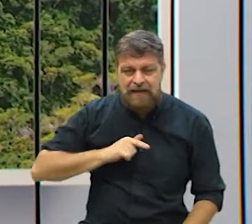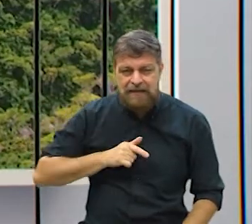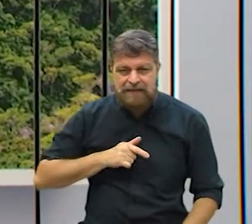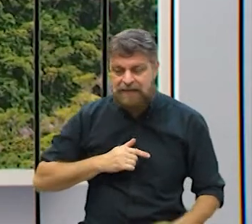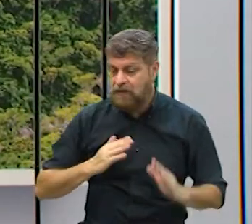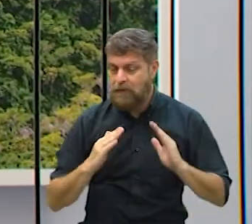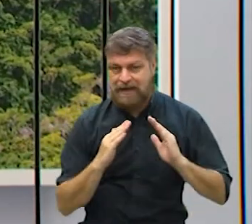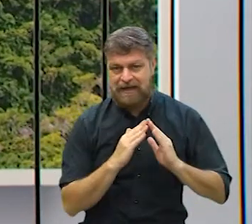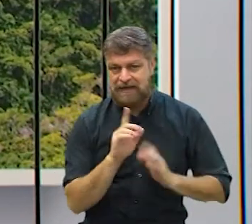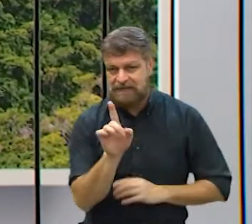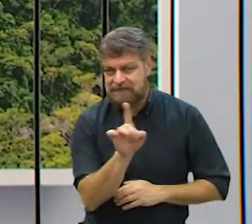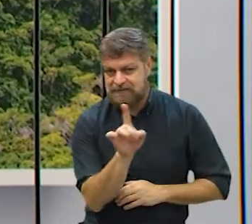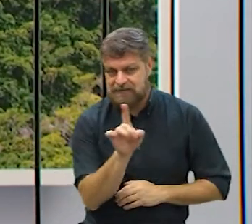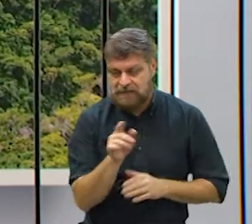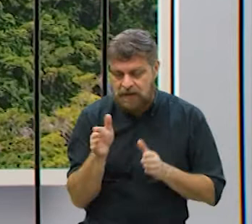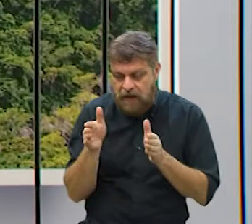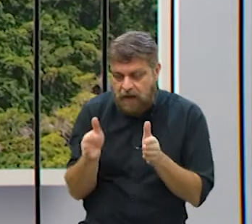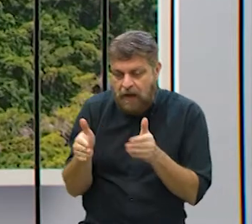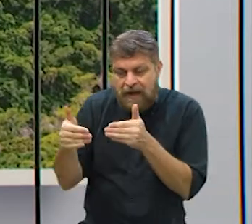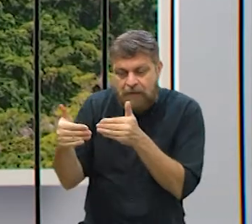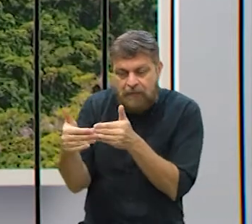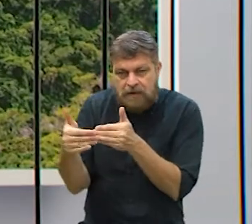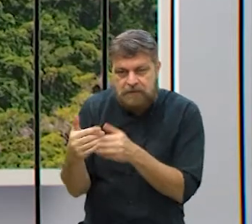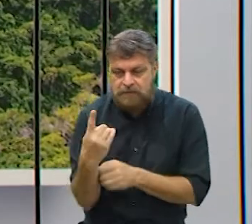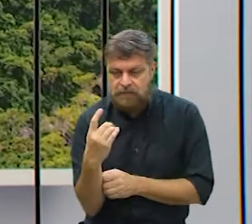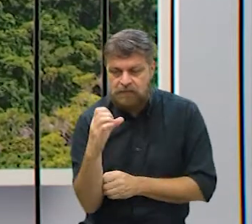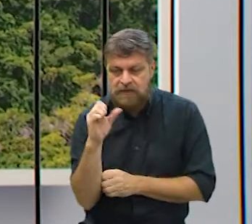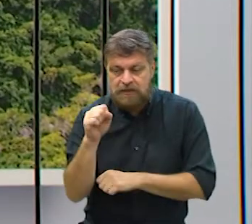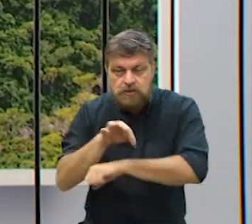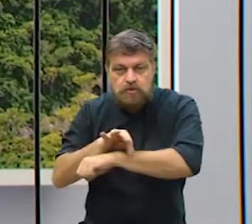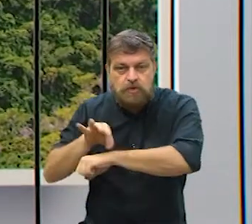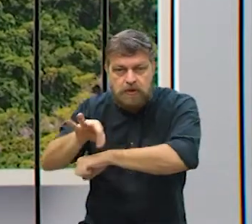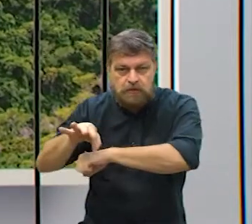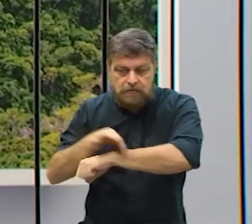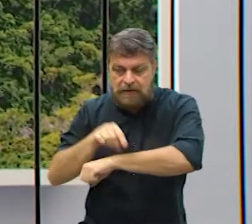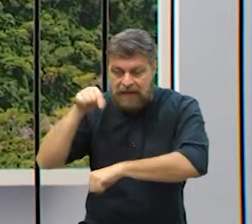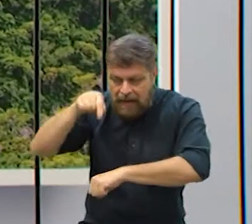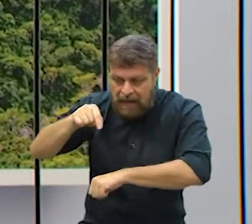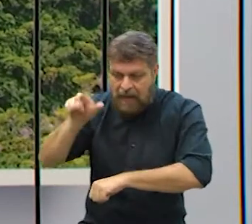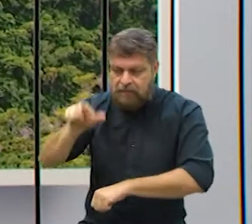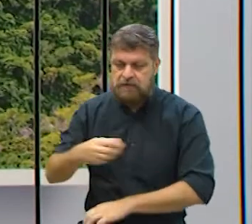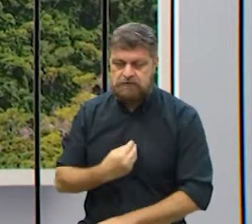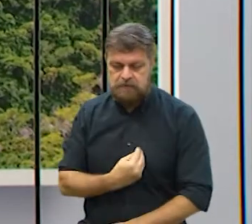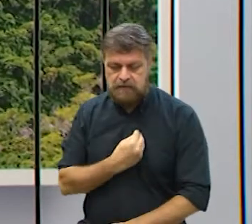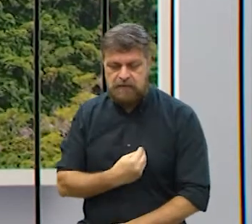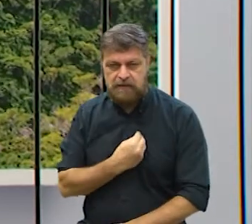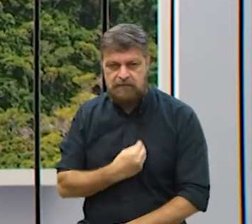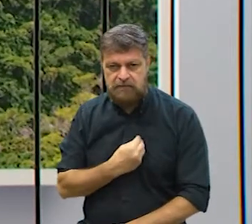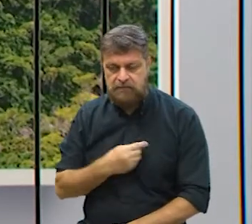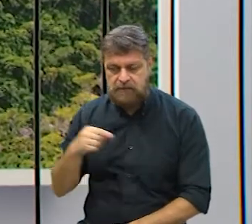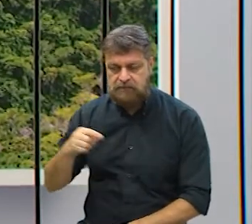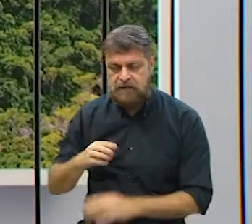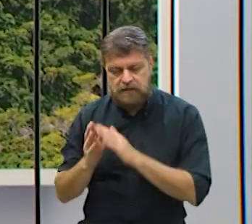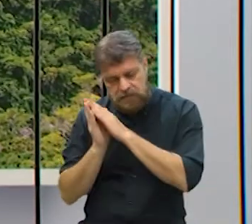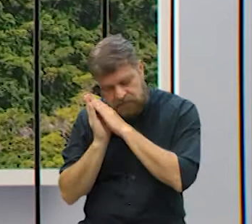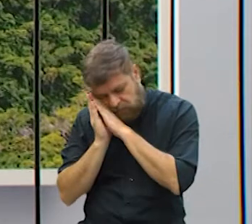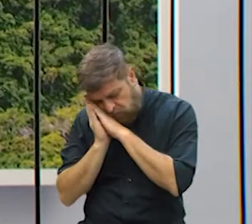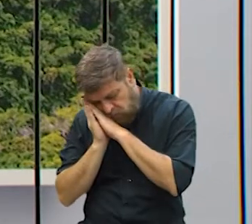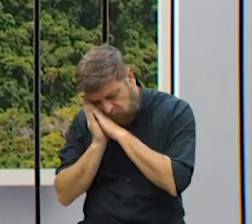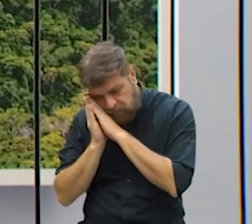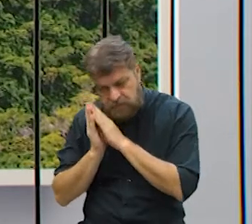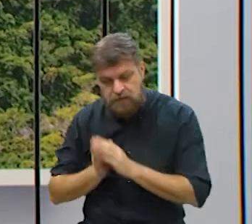lá boxes, lá não é nem casa, são boxes de 18 metros quadrados. A pessoa só vai lá